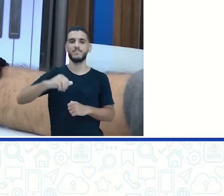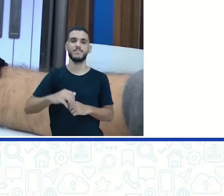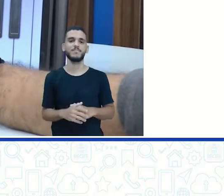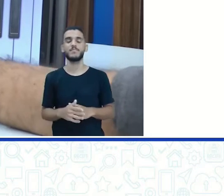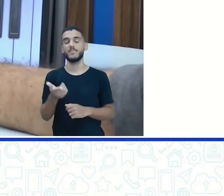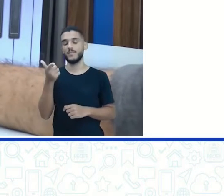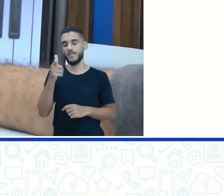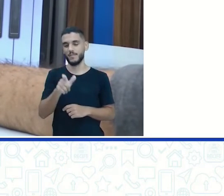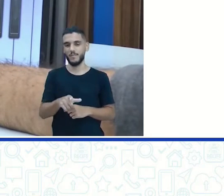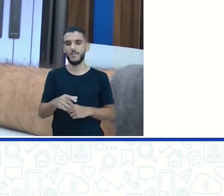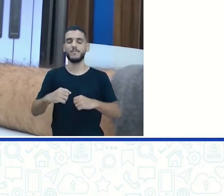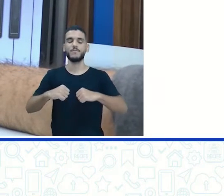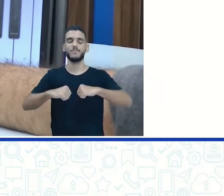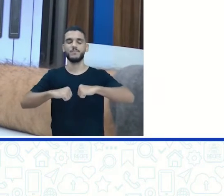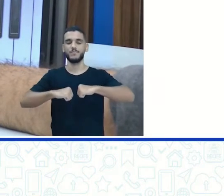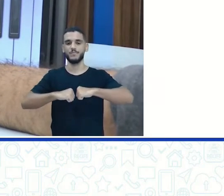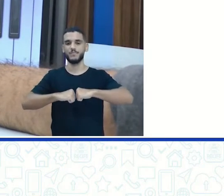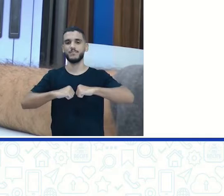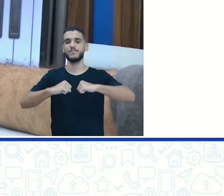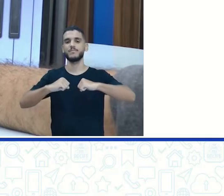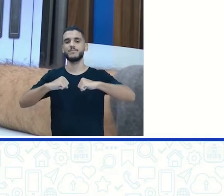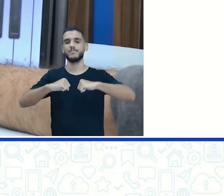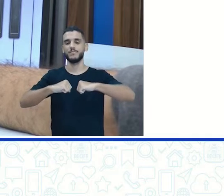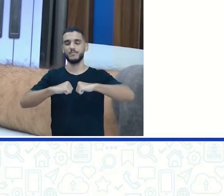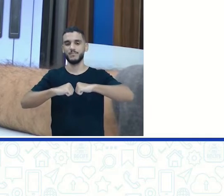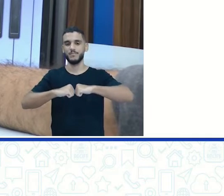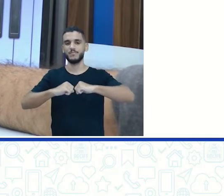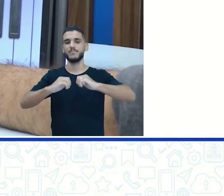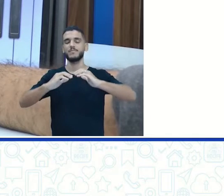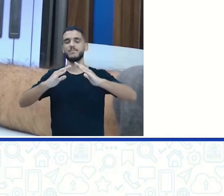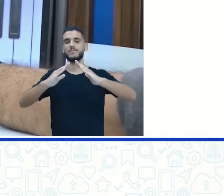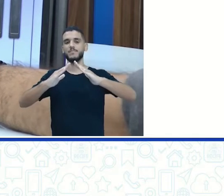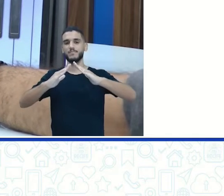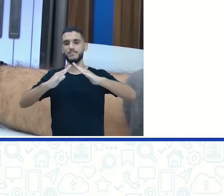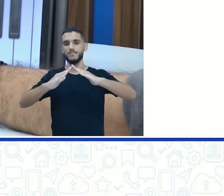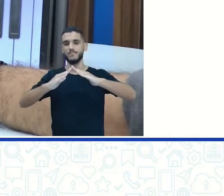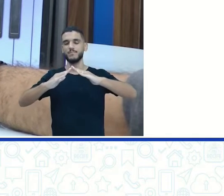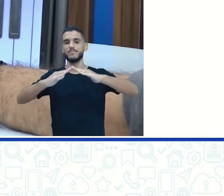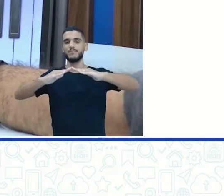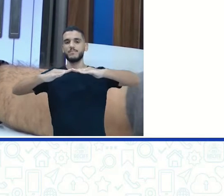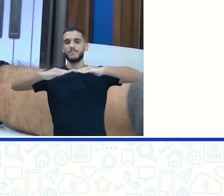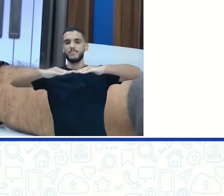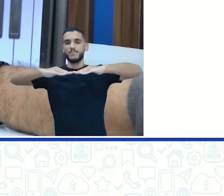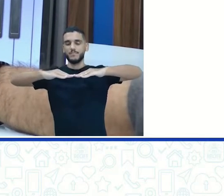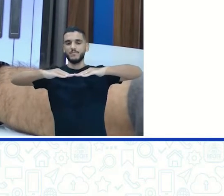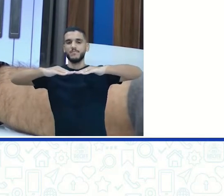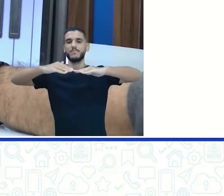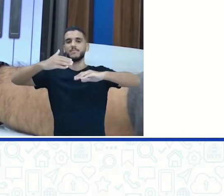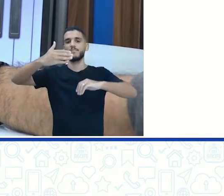de novo. Dó, dó, ré, mi,